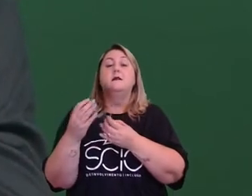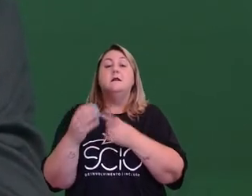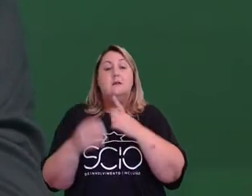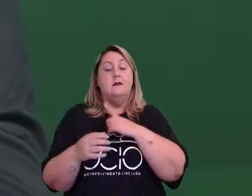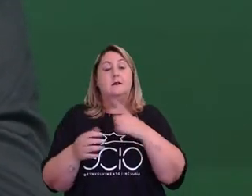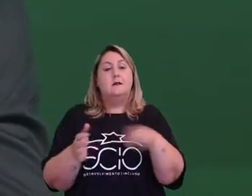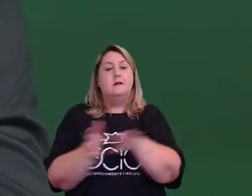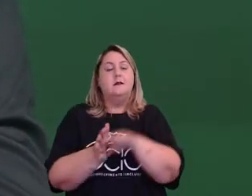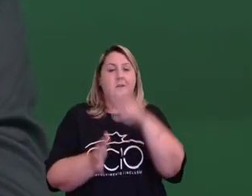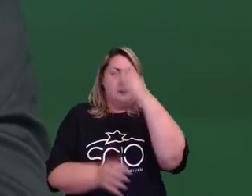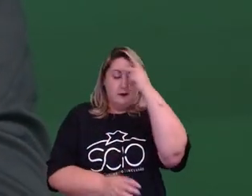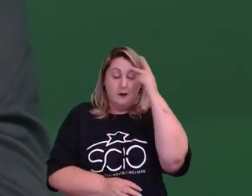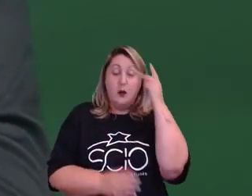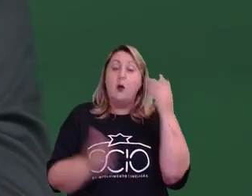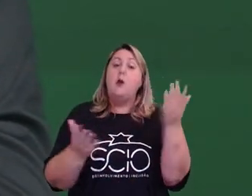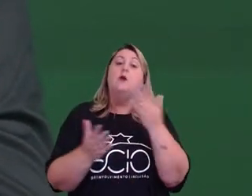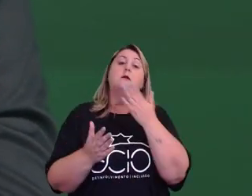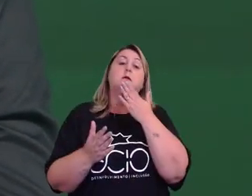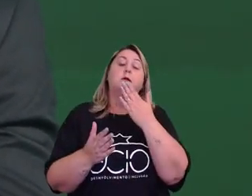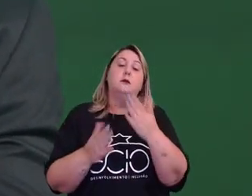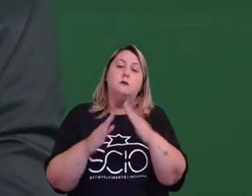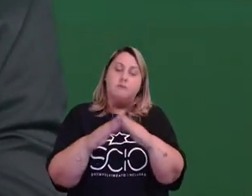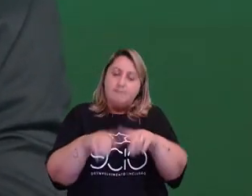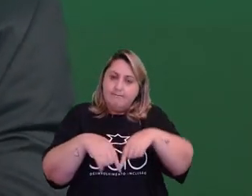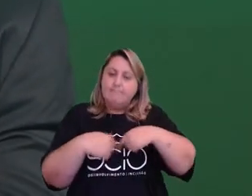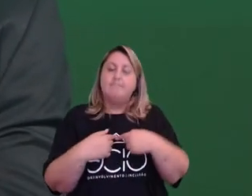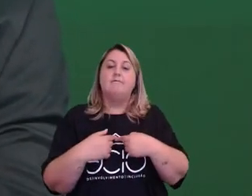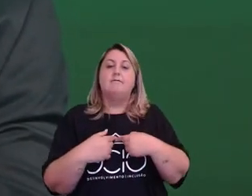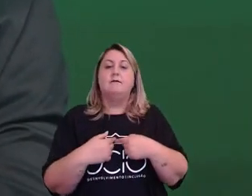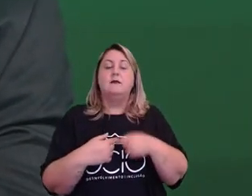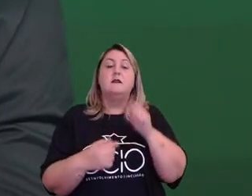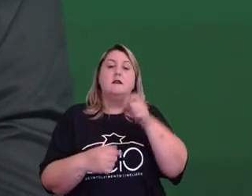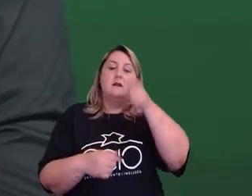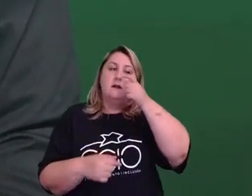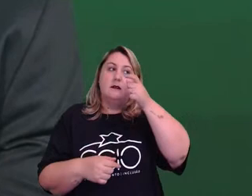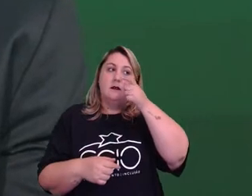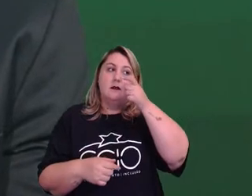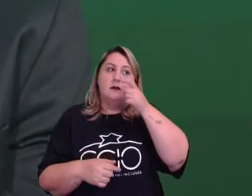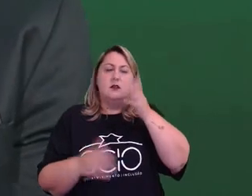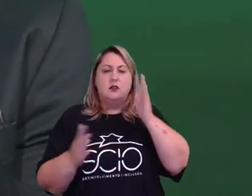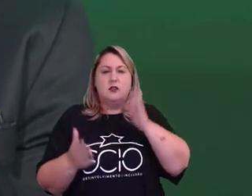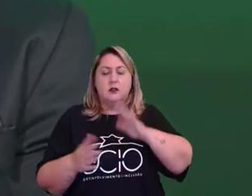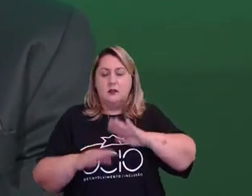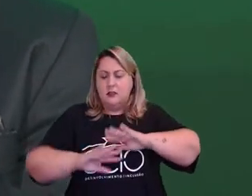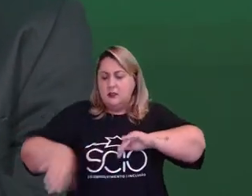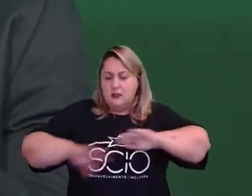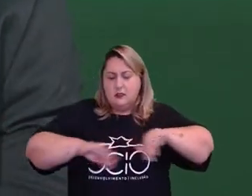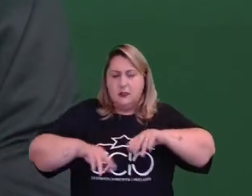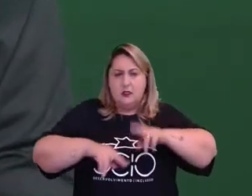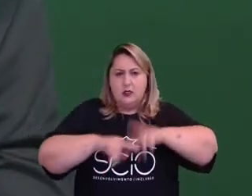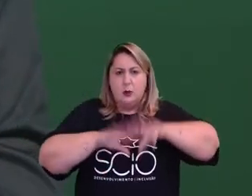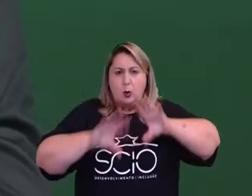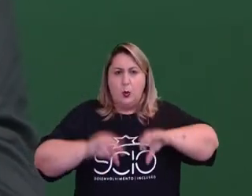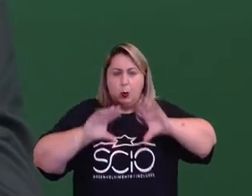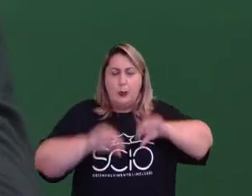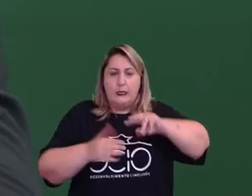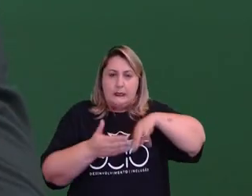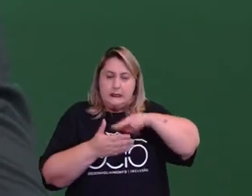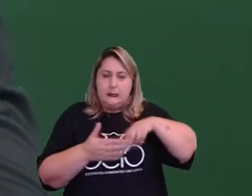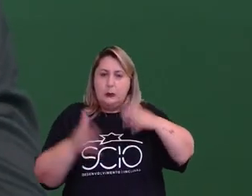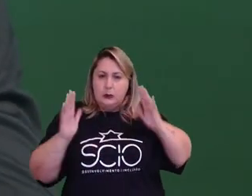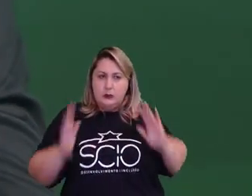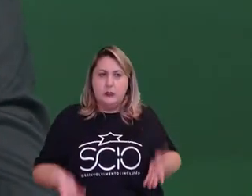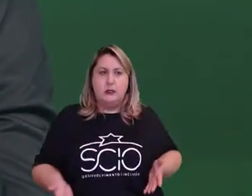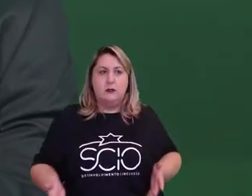para as pessoas. E hoje eu quero pedir licença para todos vocês que estão nos assistindo, que já empurraram o sofá da sala, que já estão dançando,